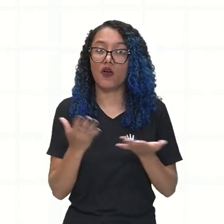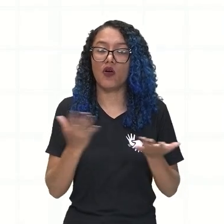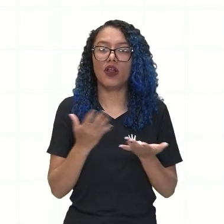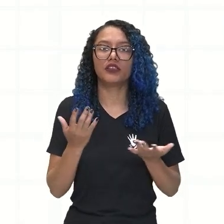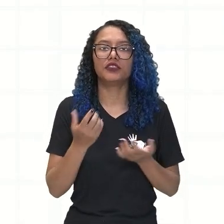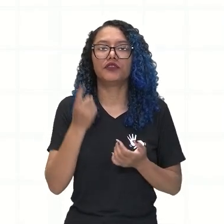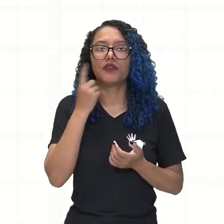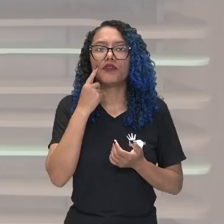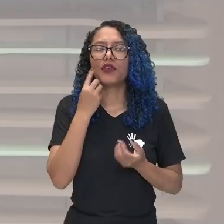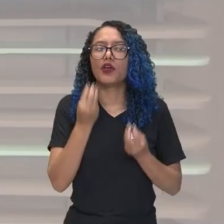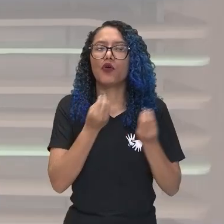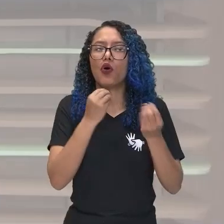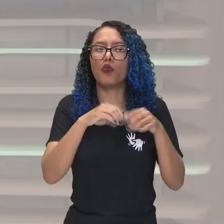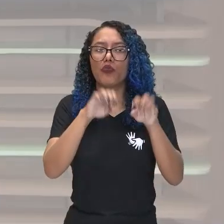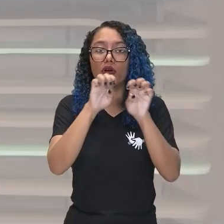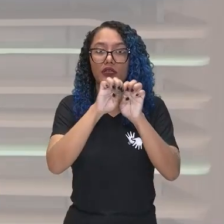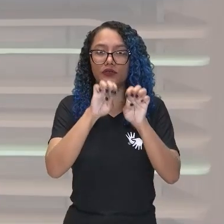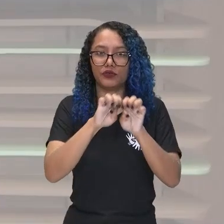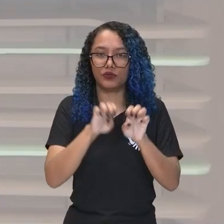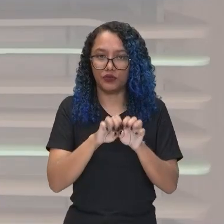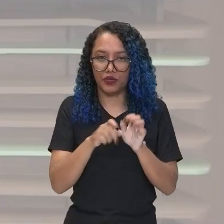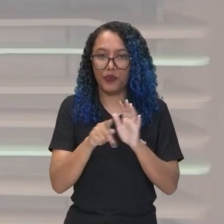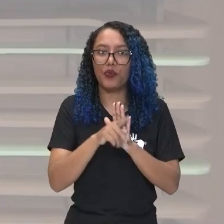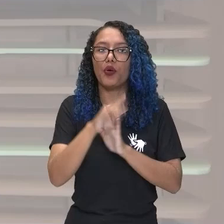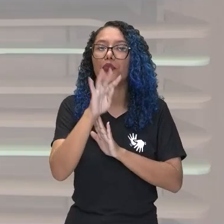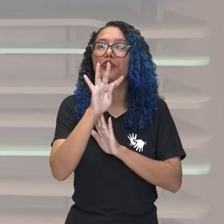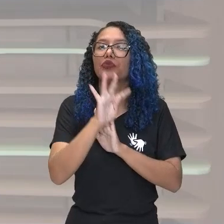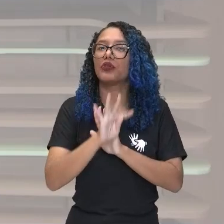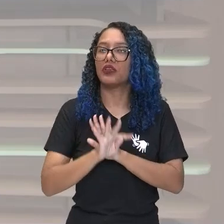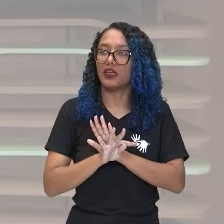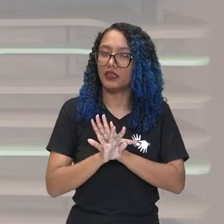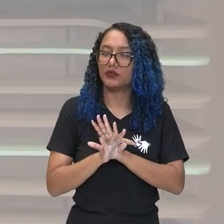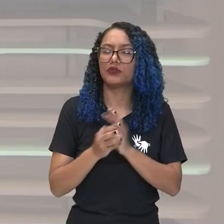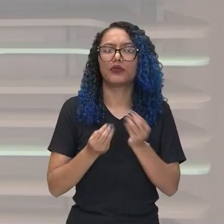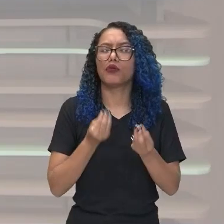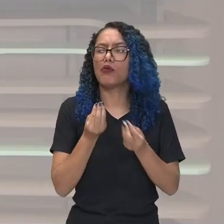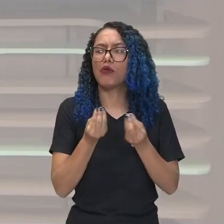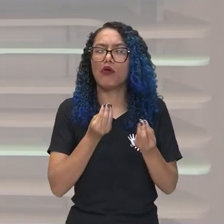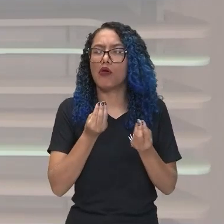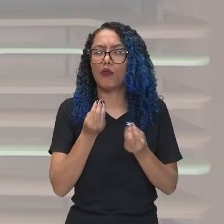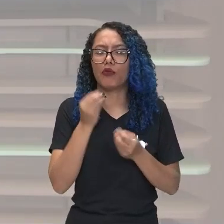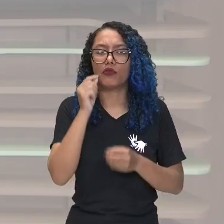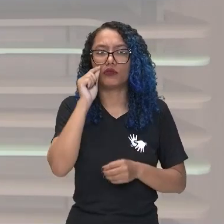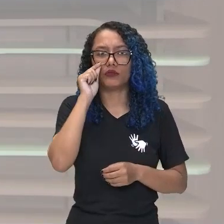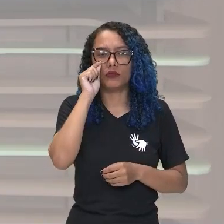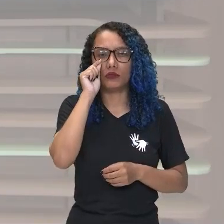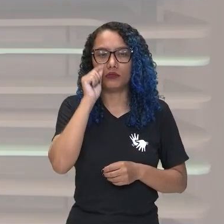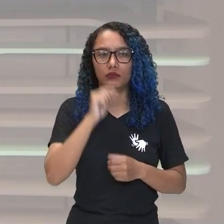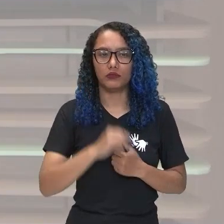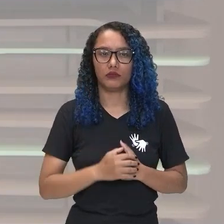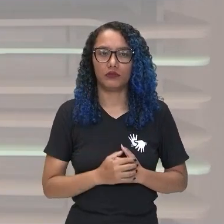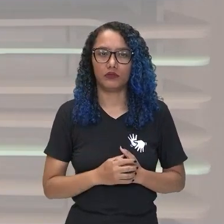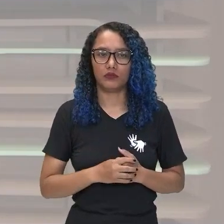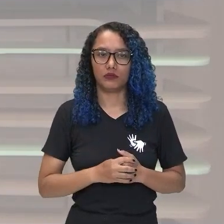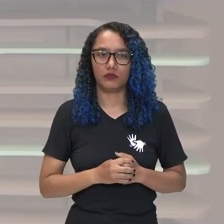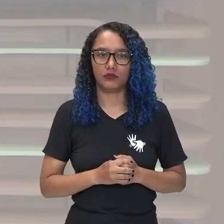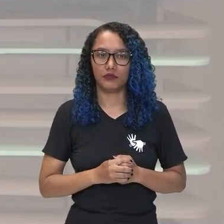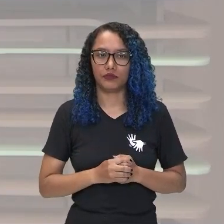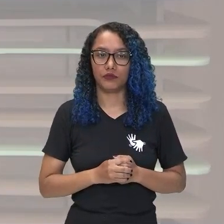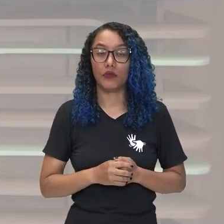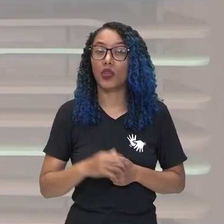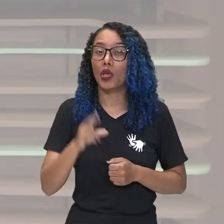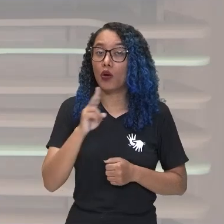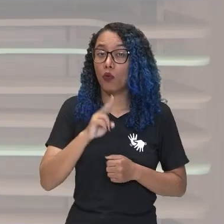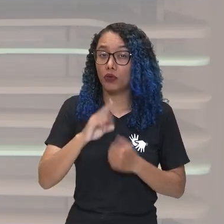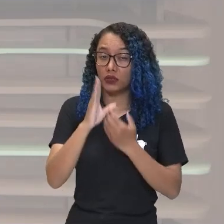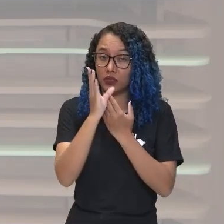desse formato de texto. Muito bem. Então, a estrutura do texto de divulgação científica, ele recorre a fontes originais